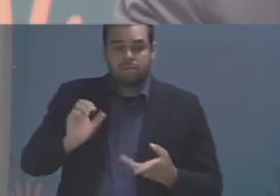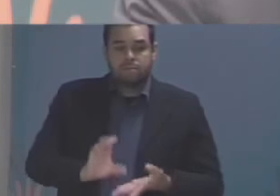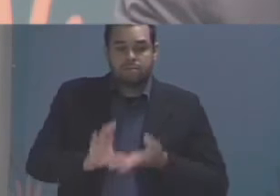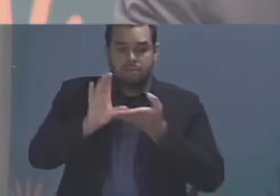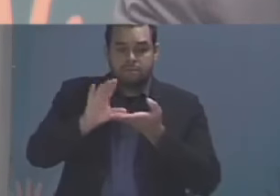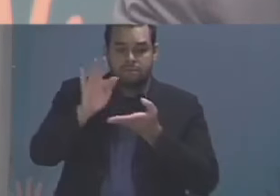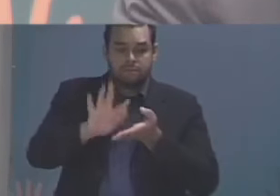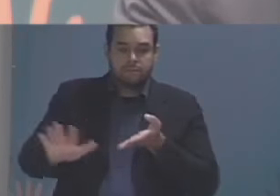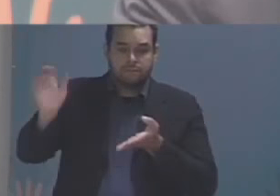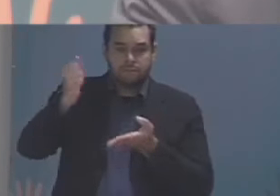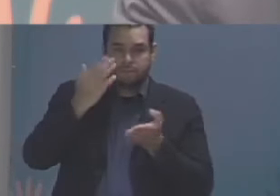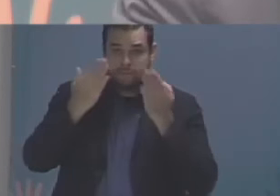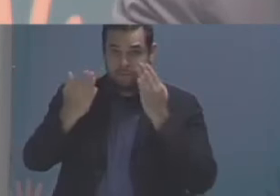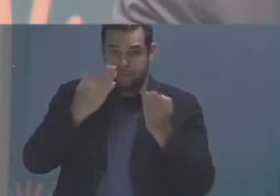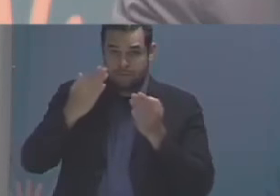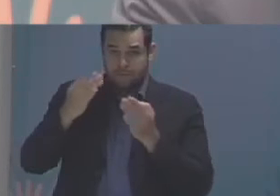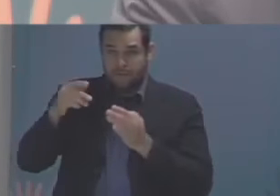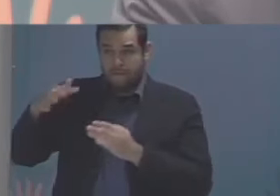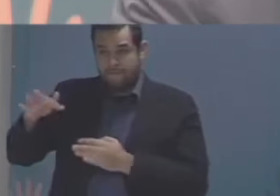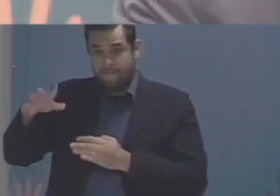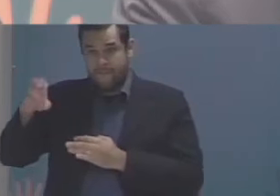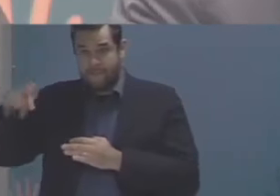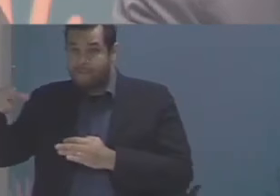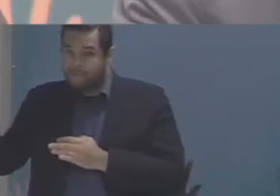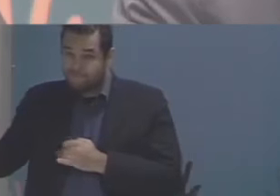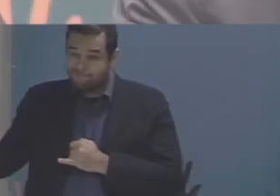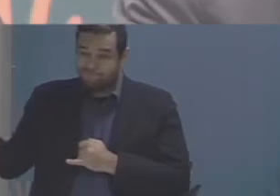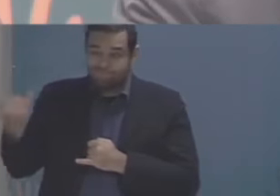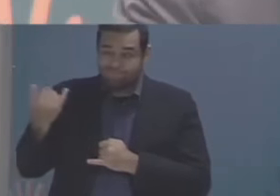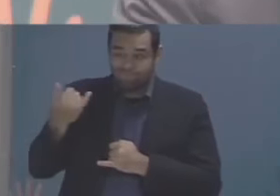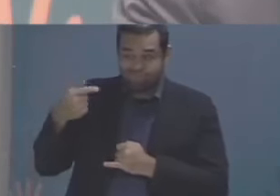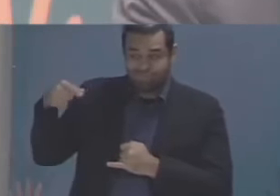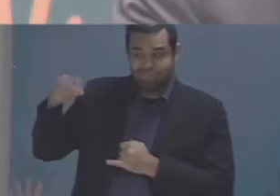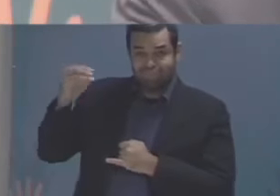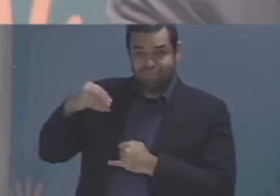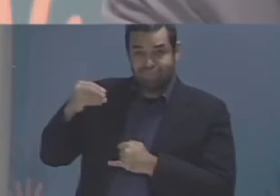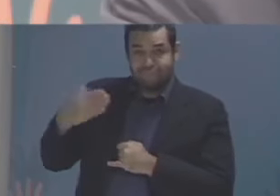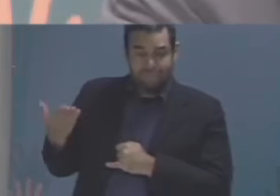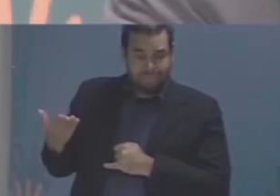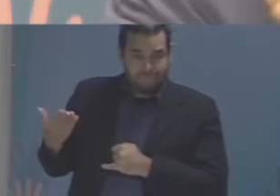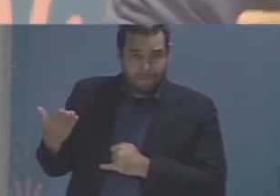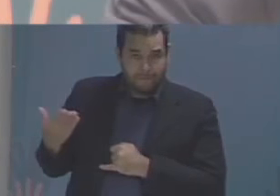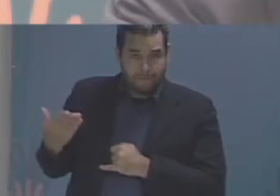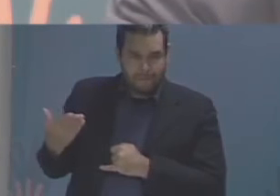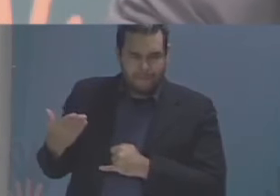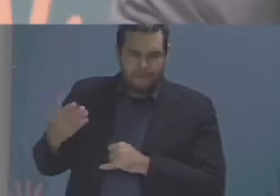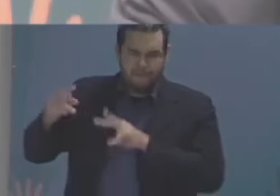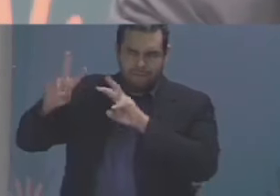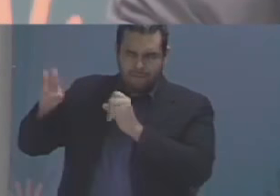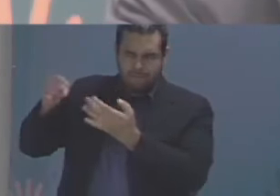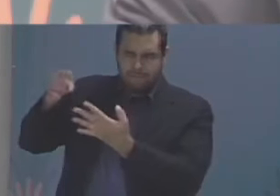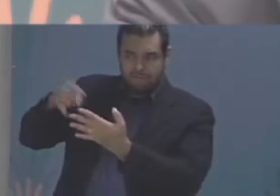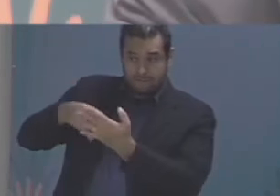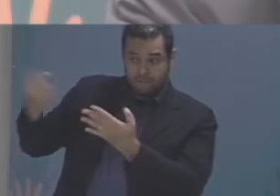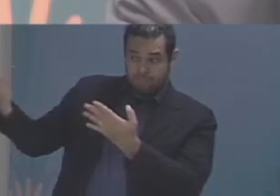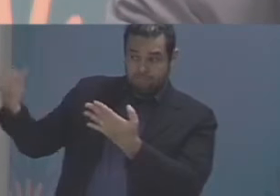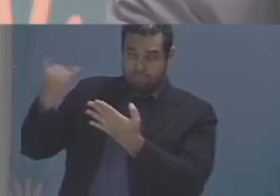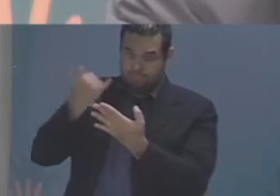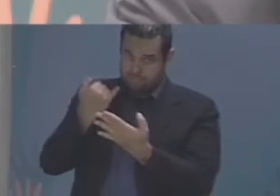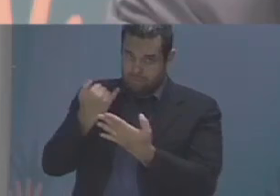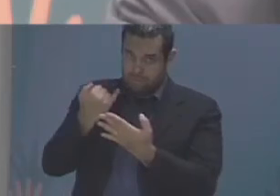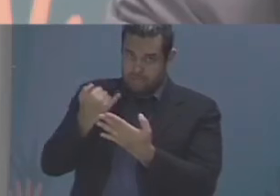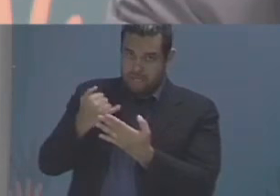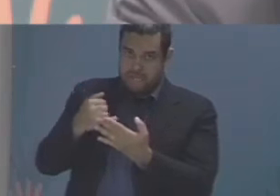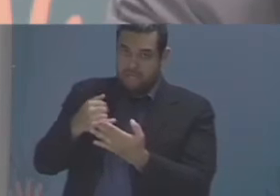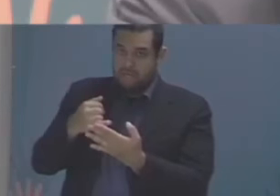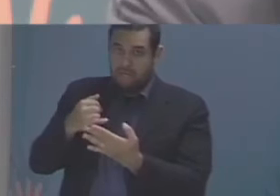Mas as notícias que nós temos da FENAPS não são nada agradáveis. Né? Inclusive, a FENAPS, segundo o que nos foi passado, não